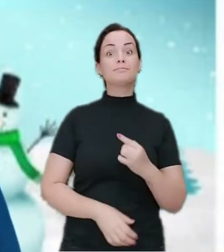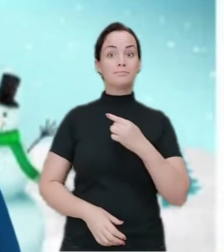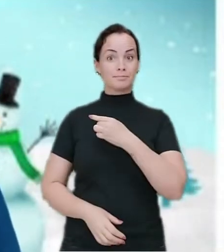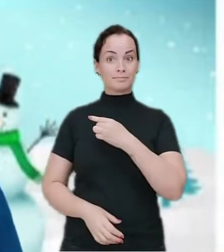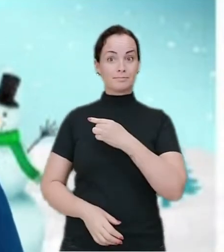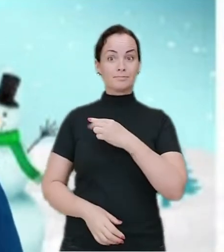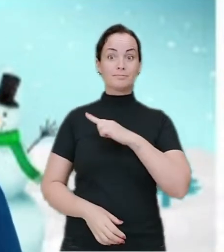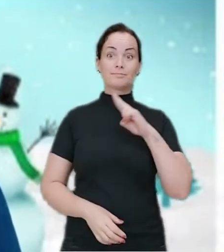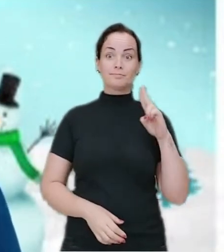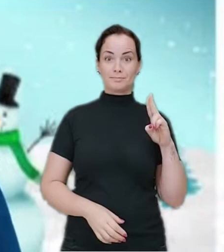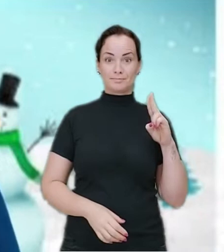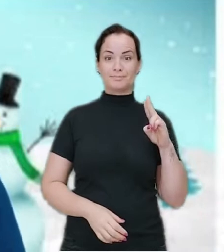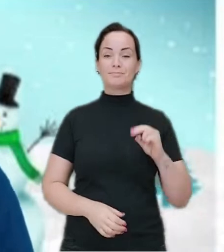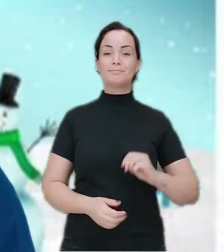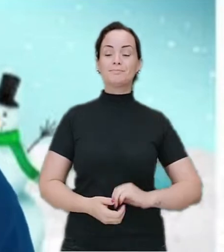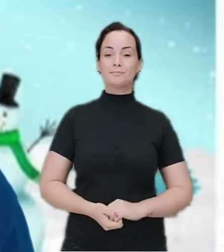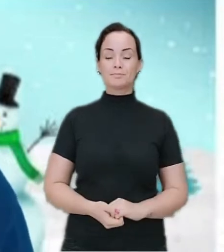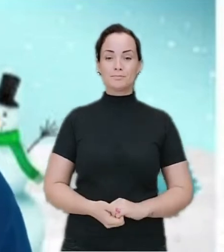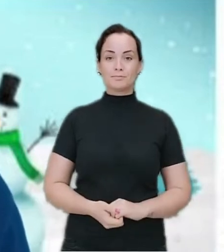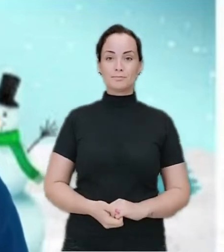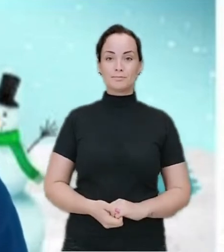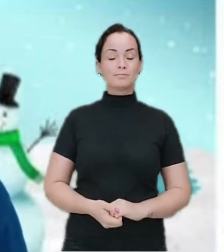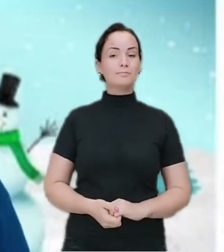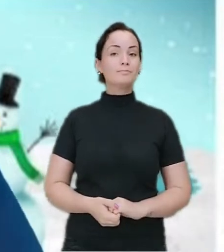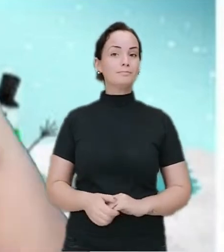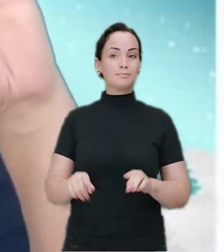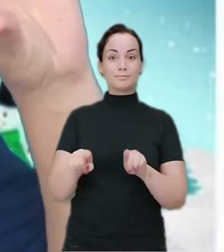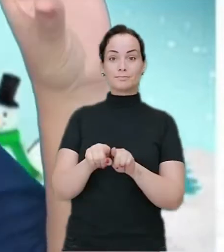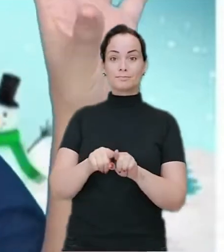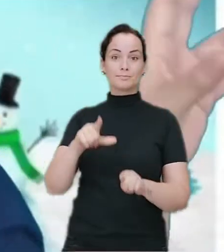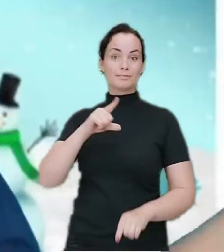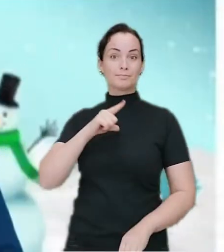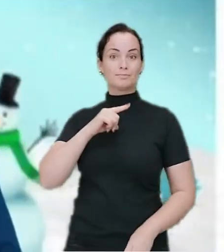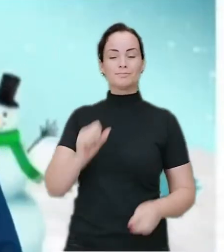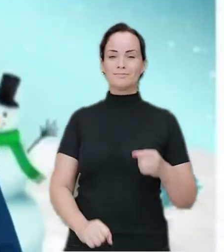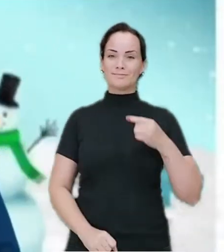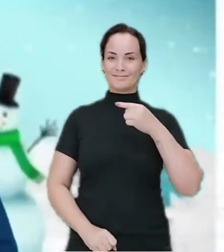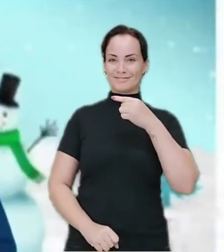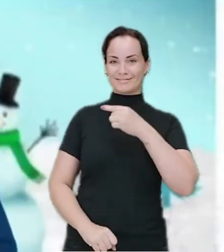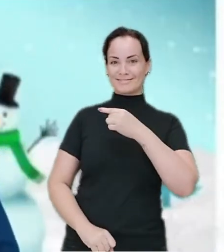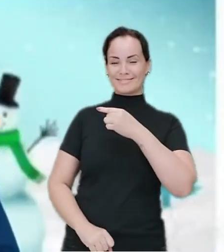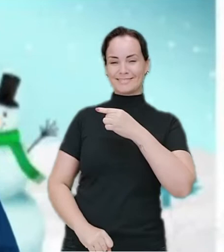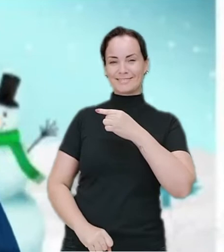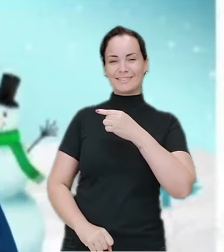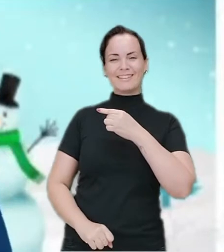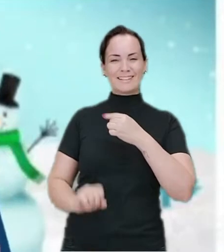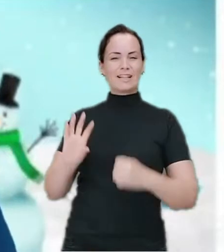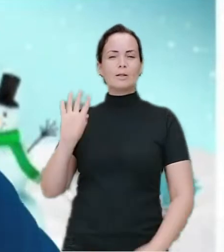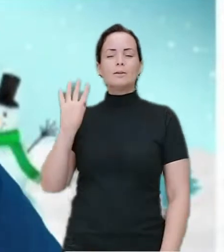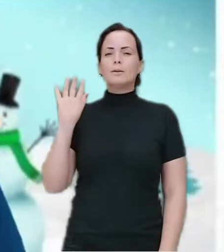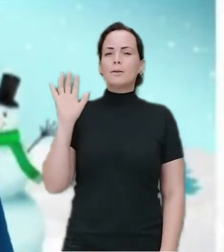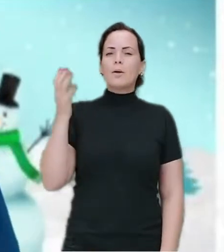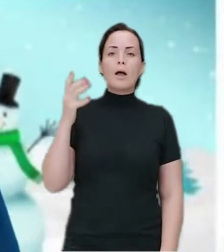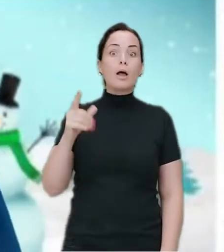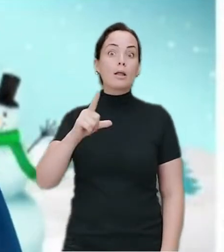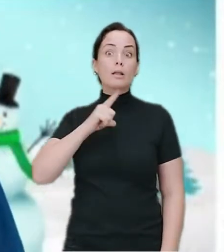de spring. Temos ainda a estação summer. Summer é a estação que tem